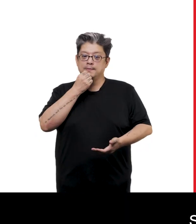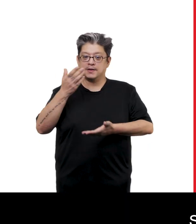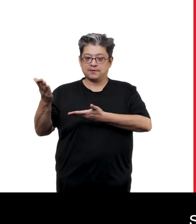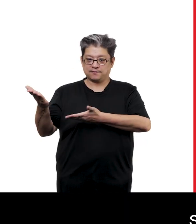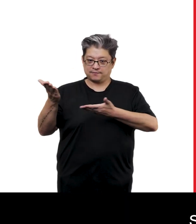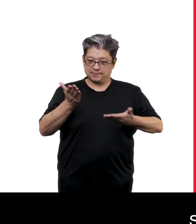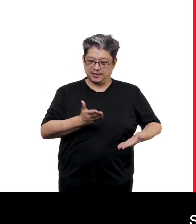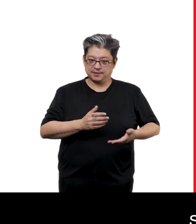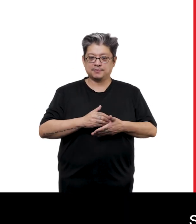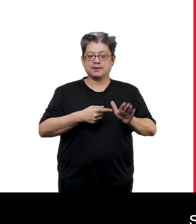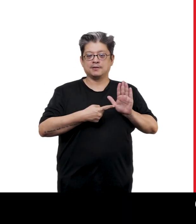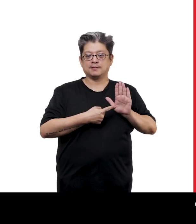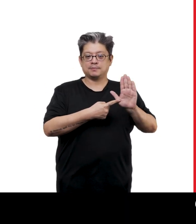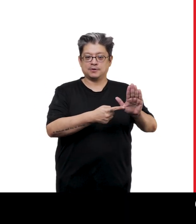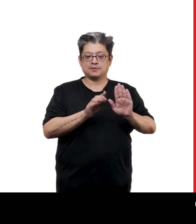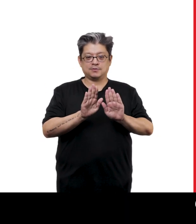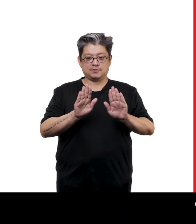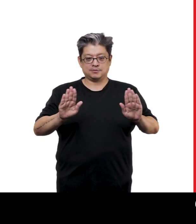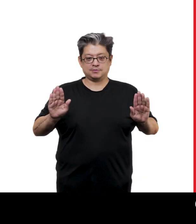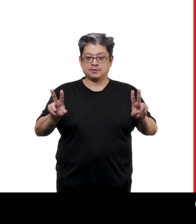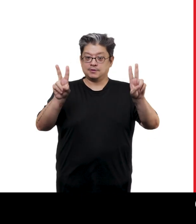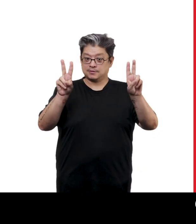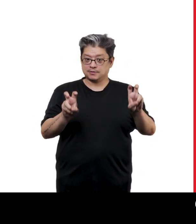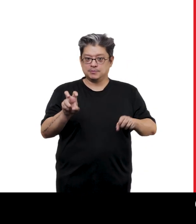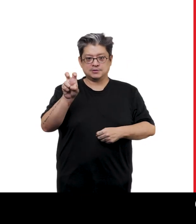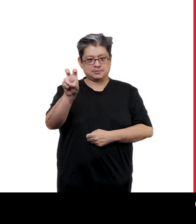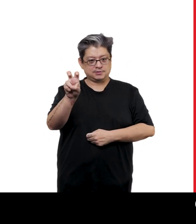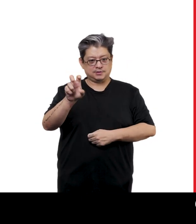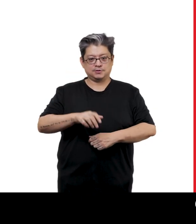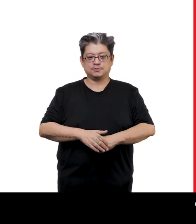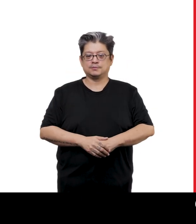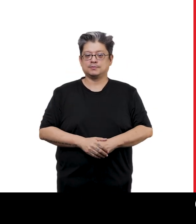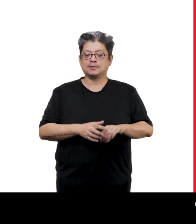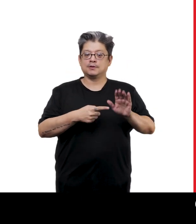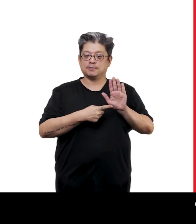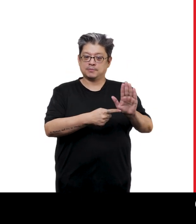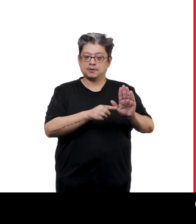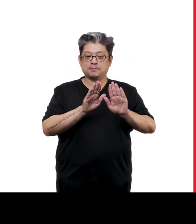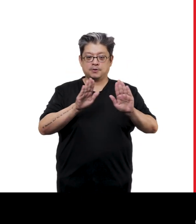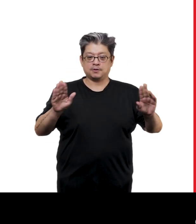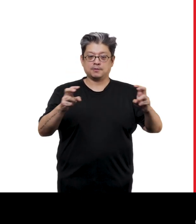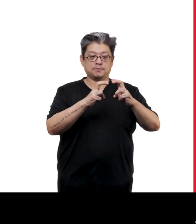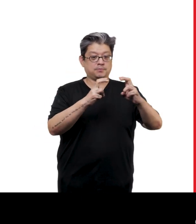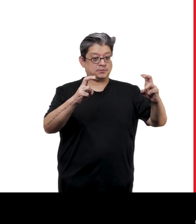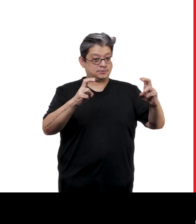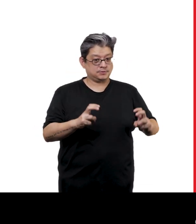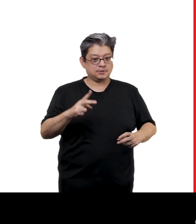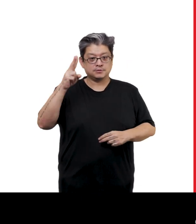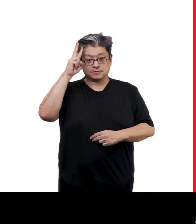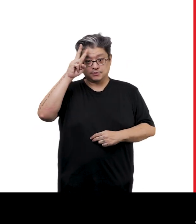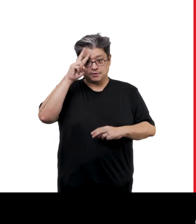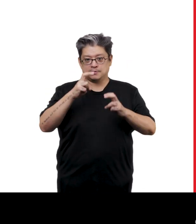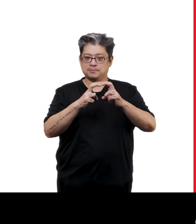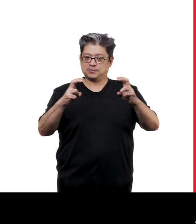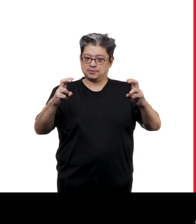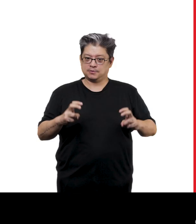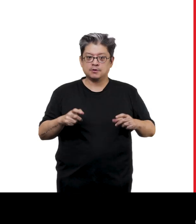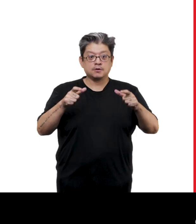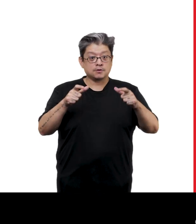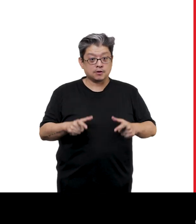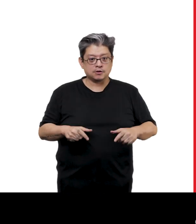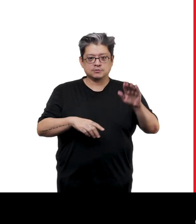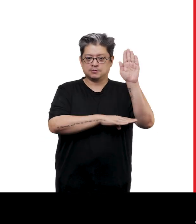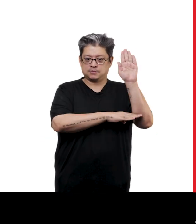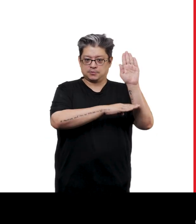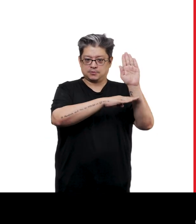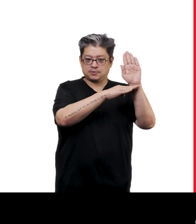Sejam bem-vindos à exposição 5 ensaios sobre o MASP, Histórias do MASP, localizada no 6º andar do